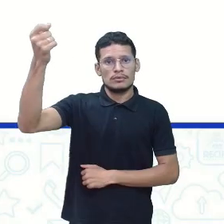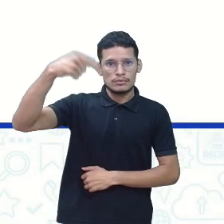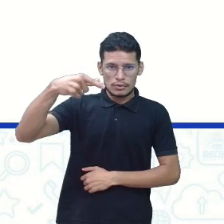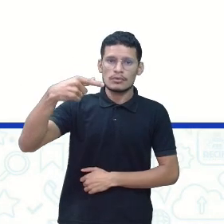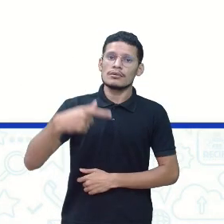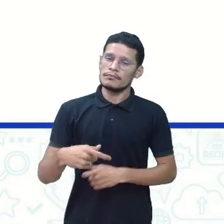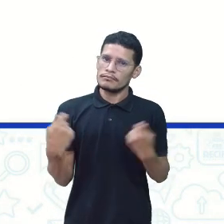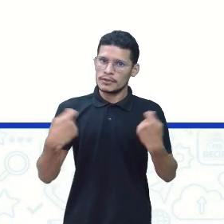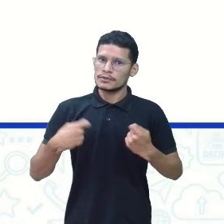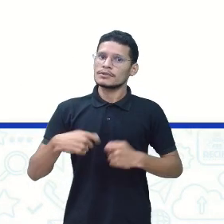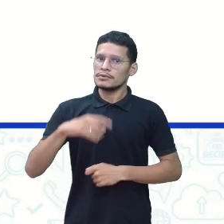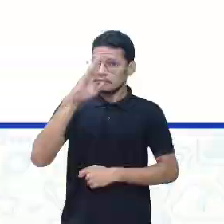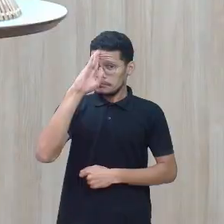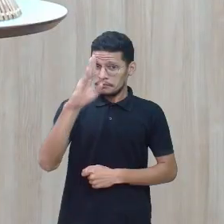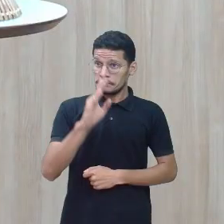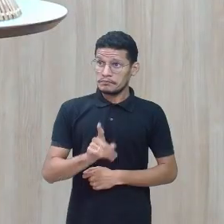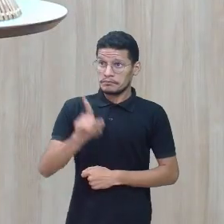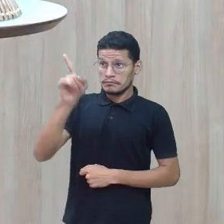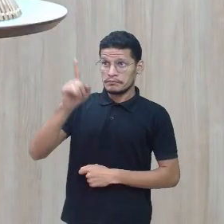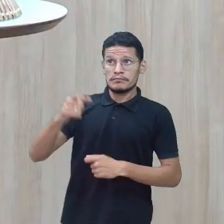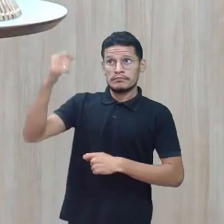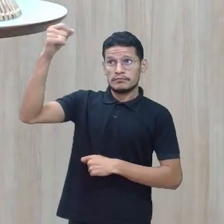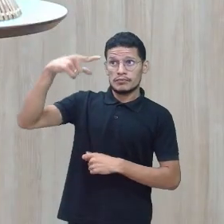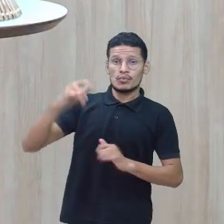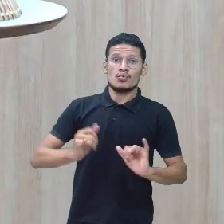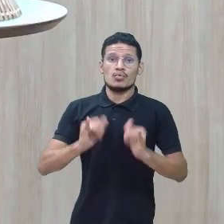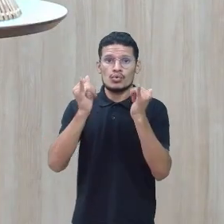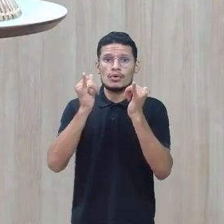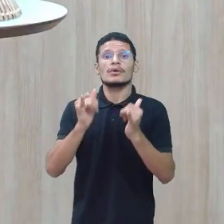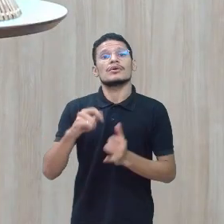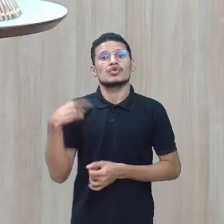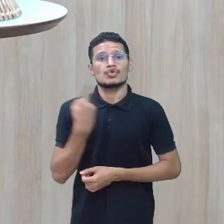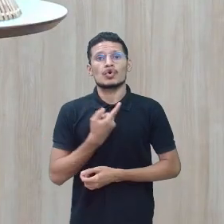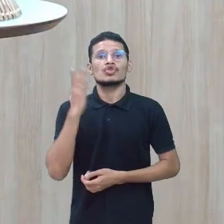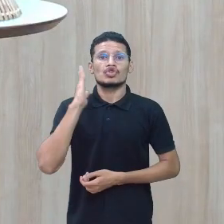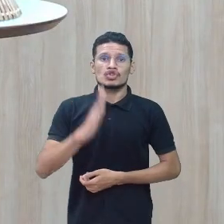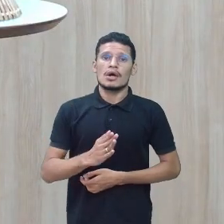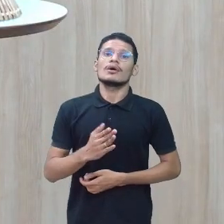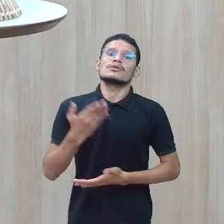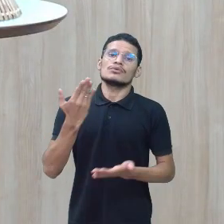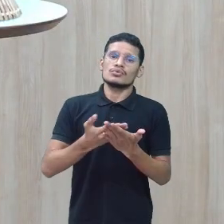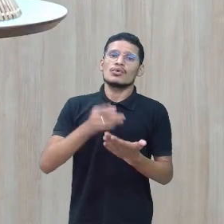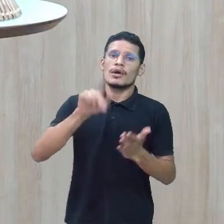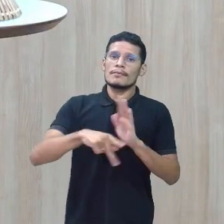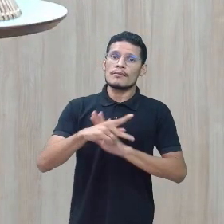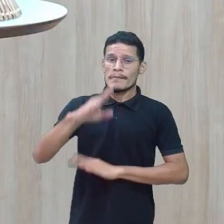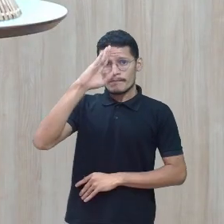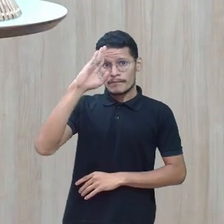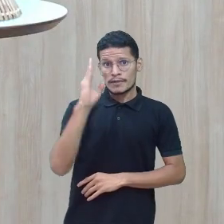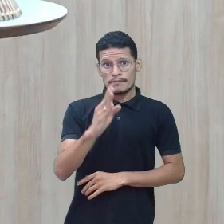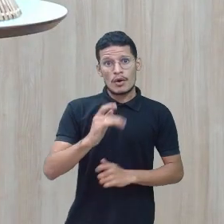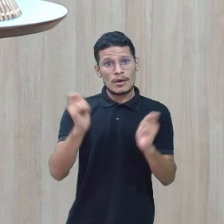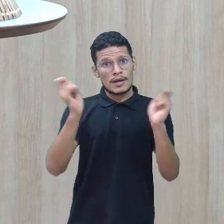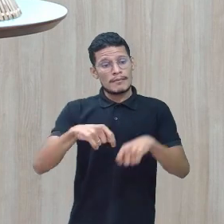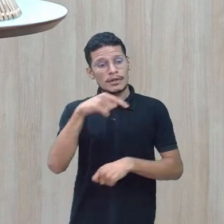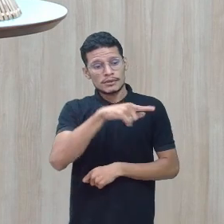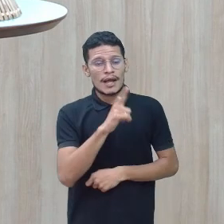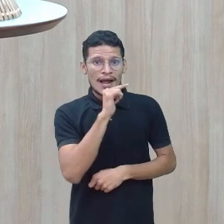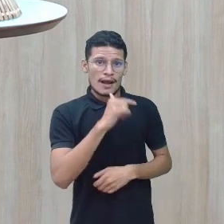energia solar, né? A energia do Sol. A gente viu que é o fator principal para que o ciclo da